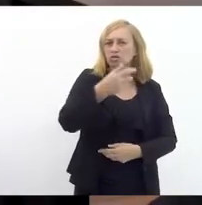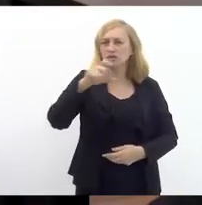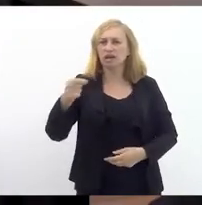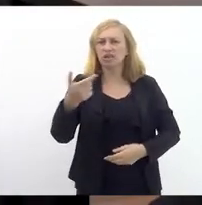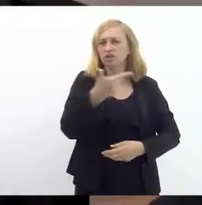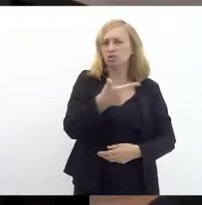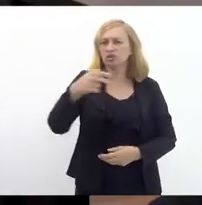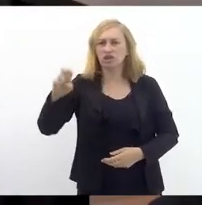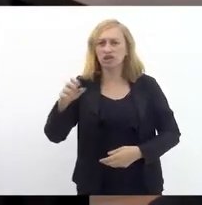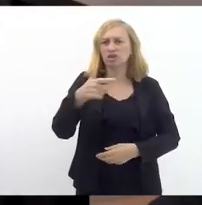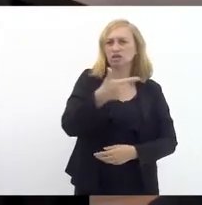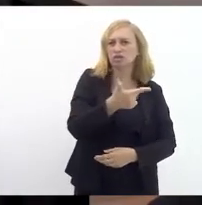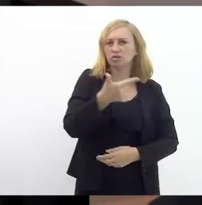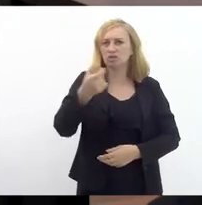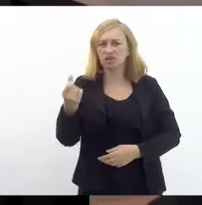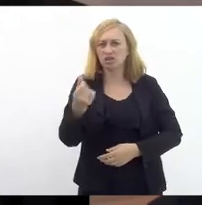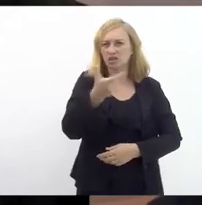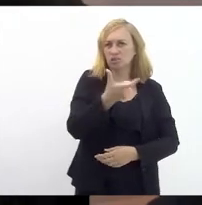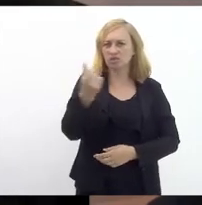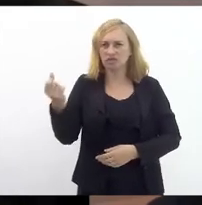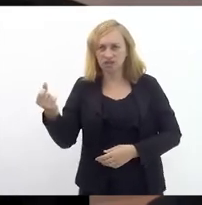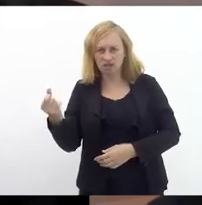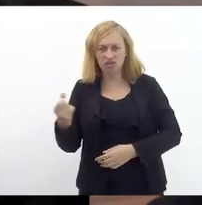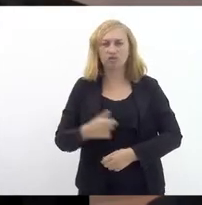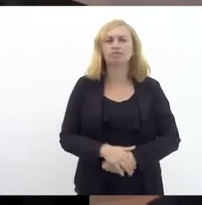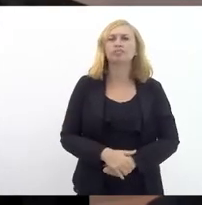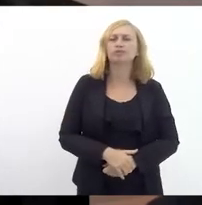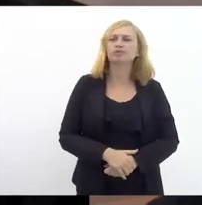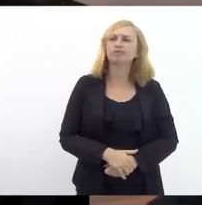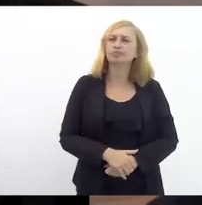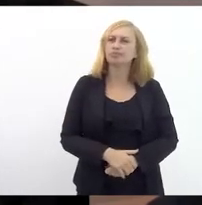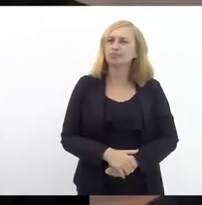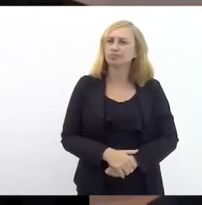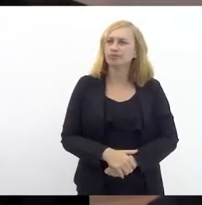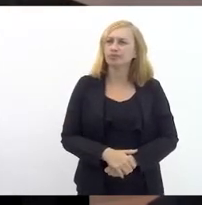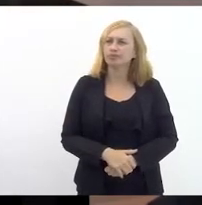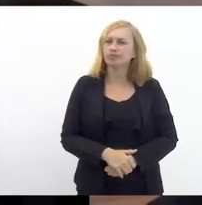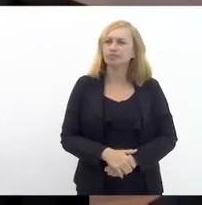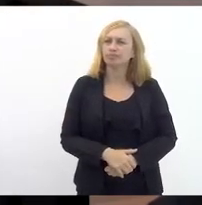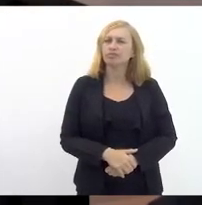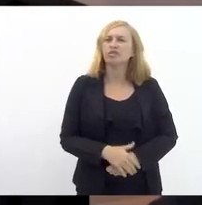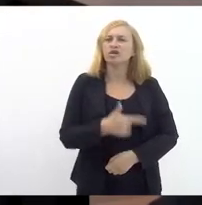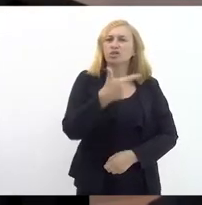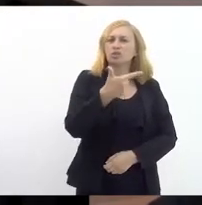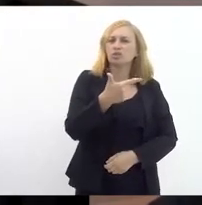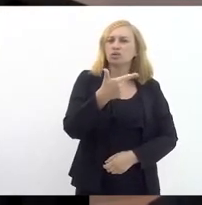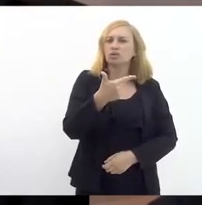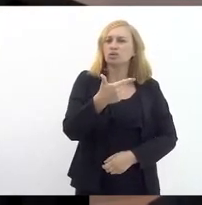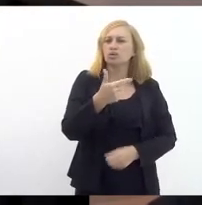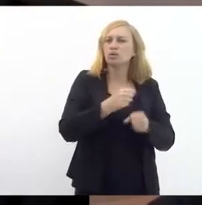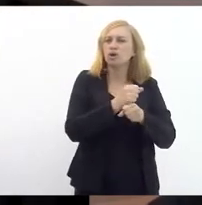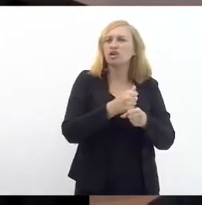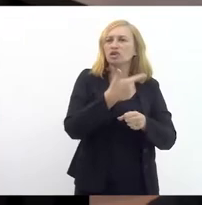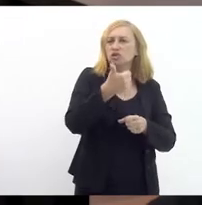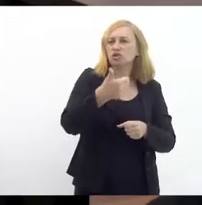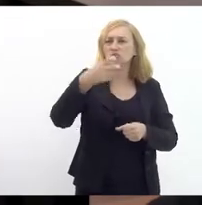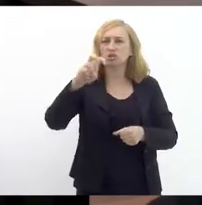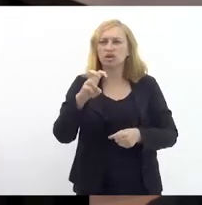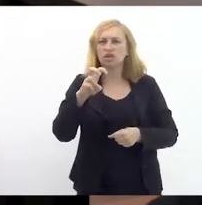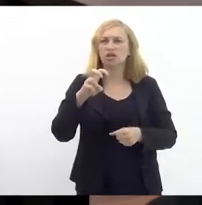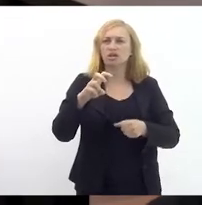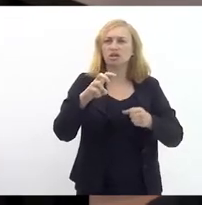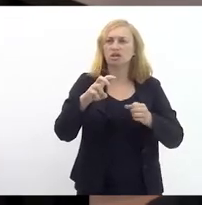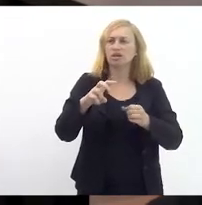de 2016 a 2020. E em 2015, a concessionária apresentou à